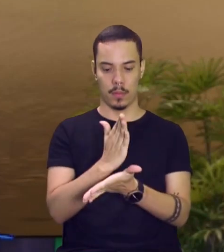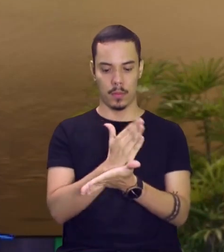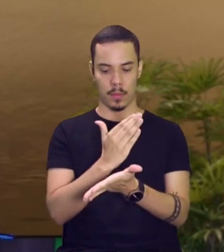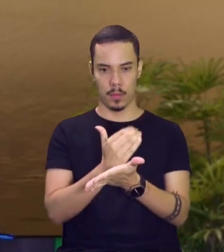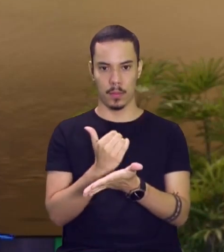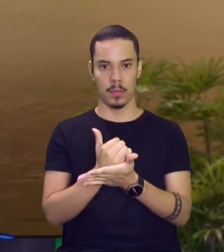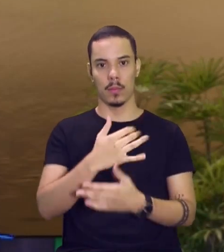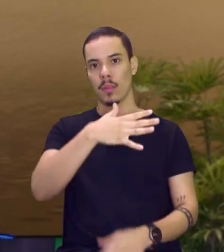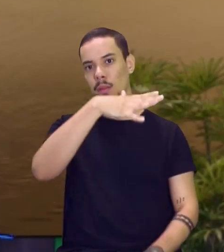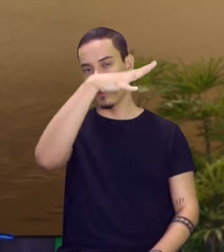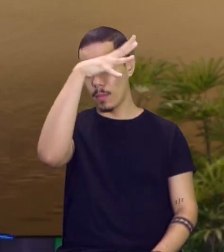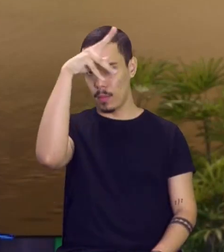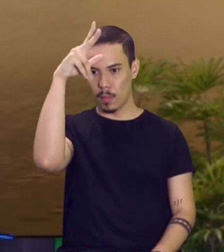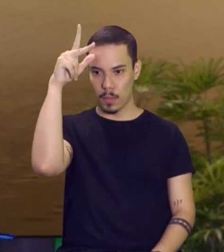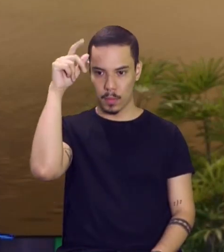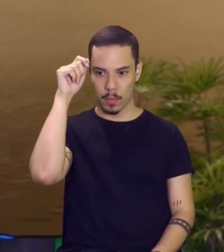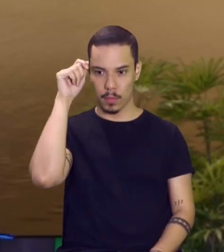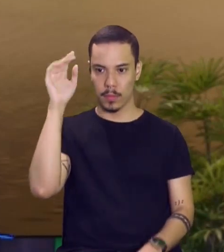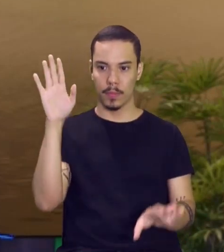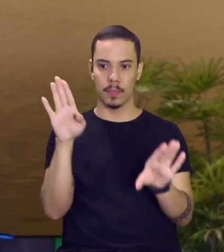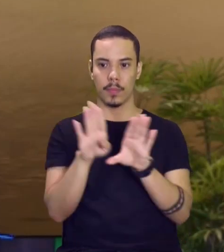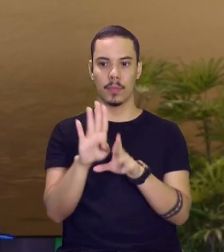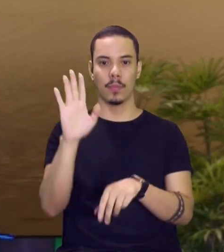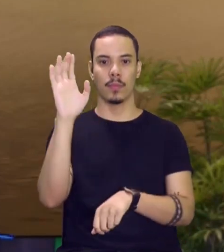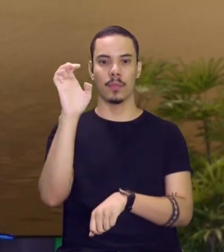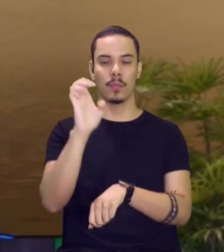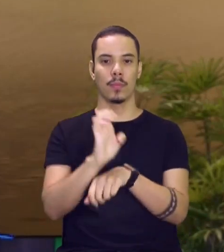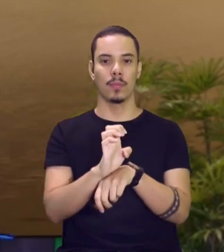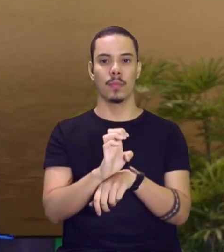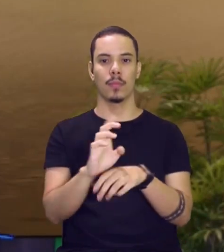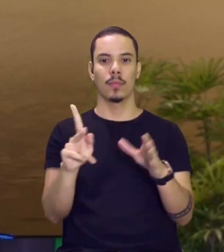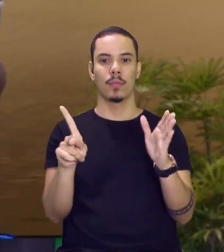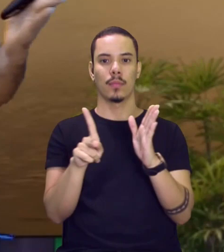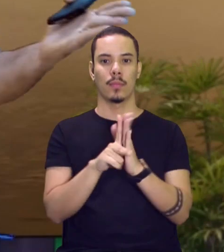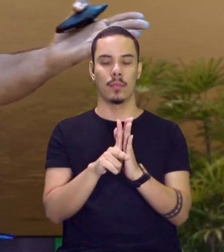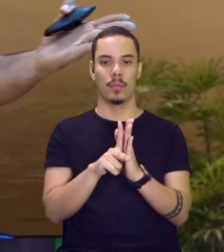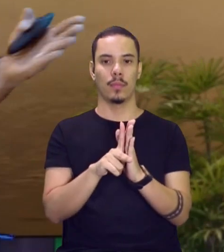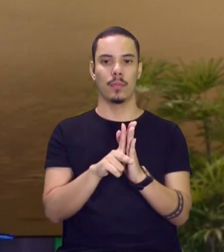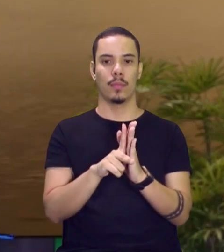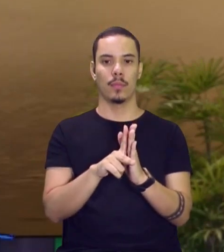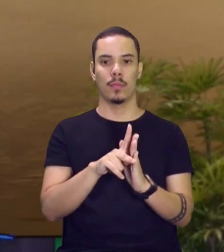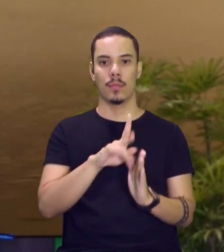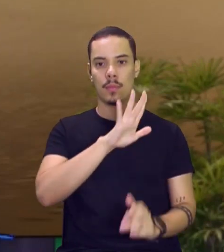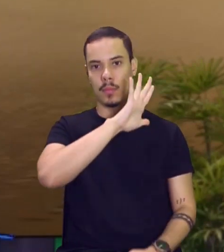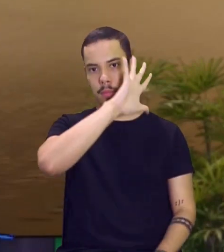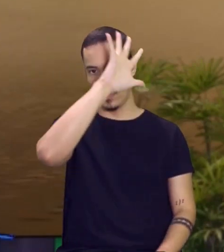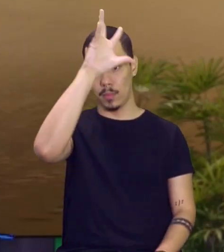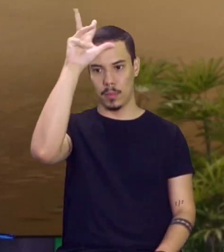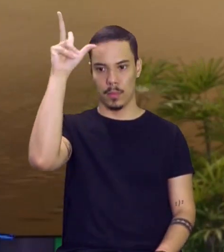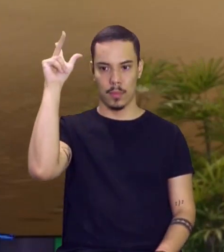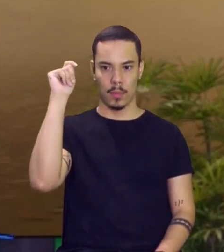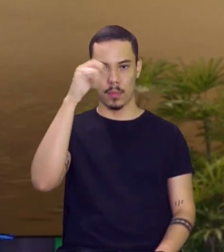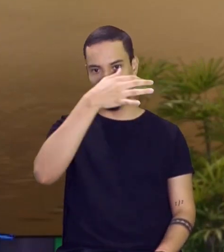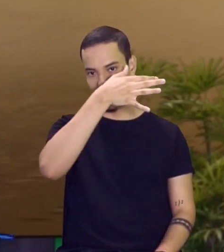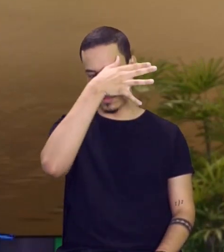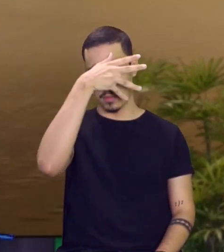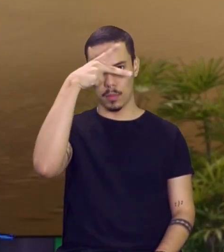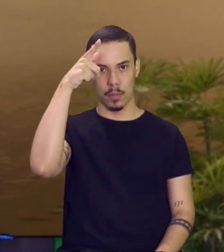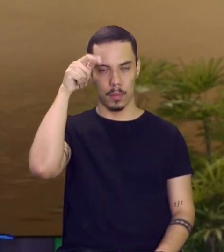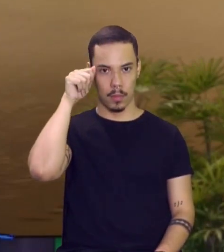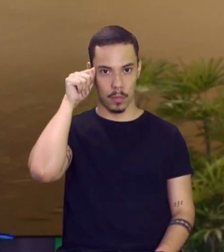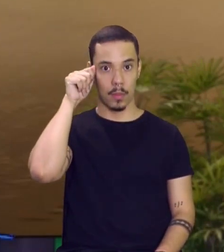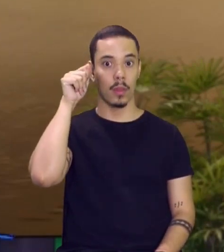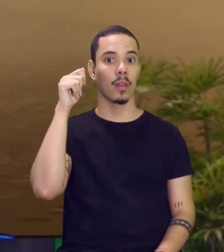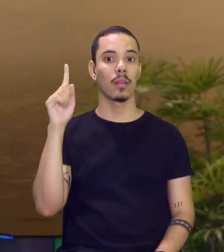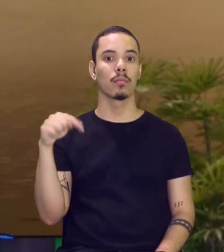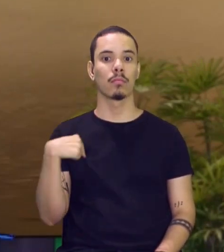Mato Grosso e do estado do Amazonas. Um detalhe, quando surgiu